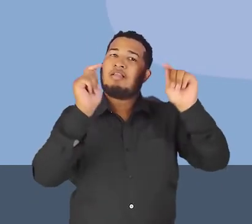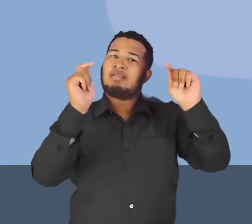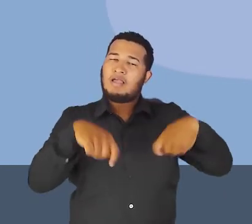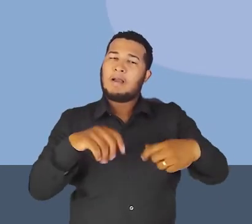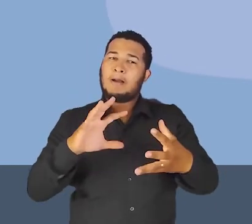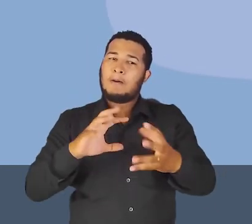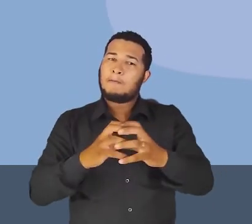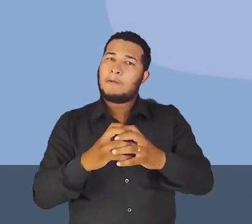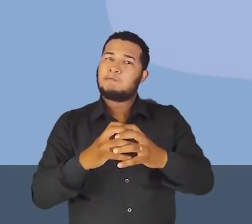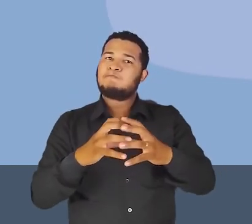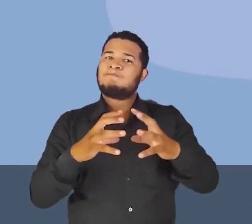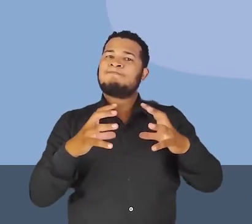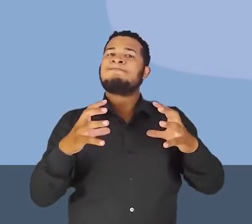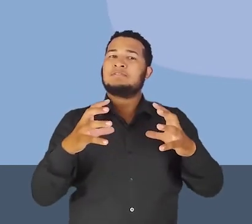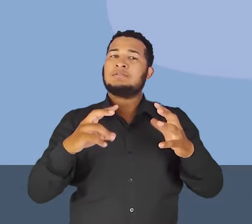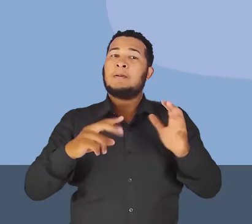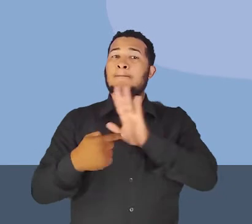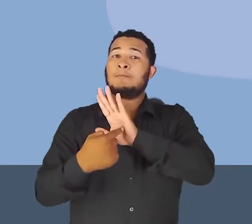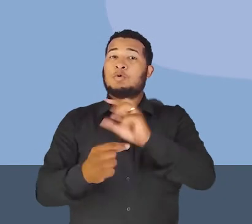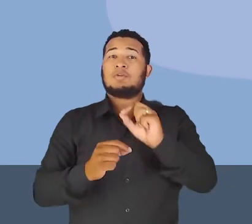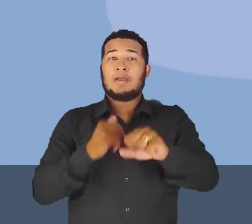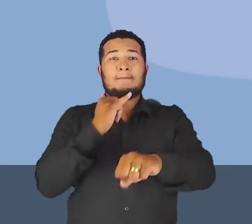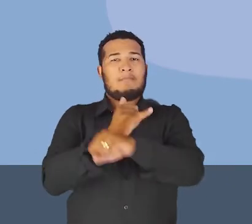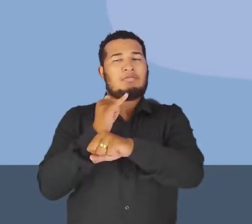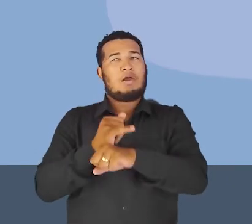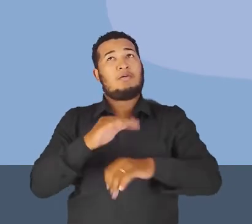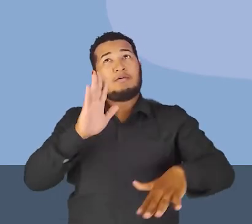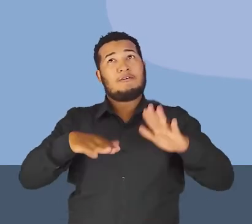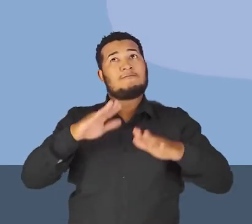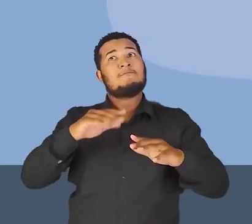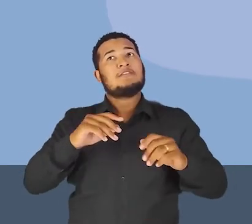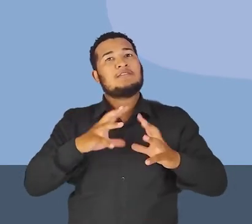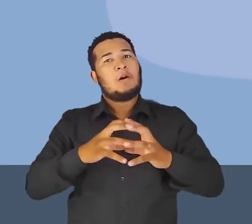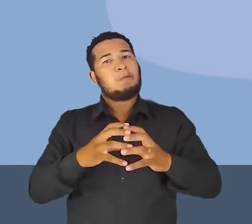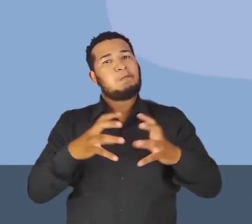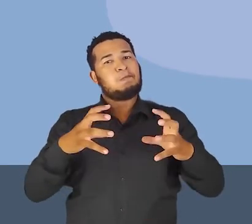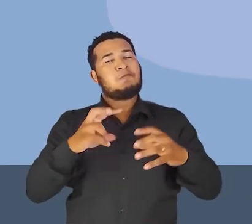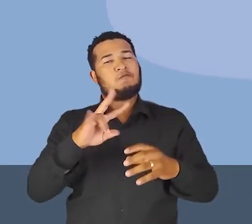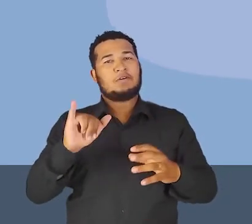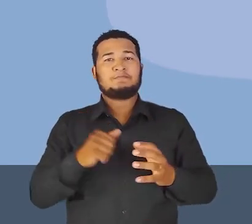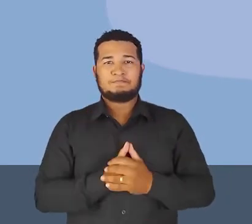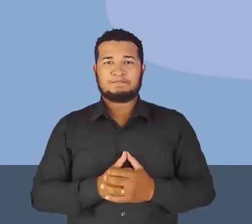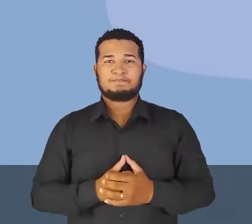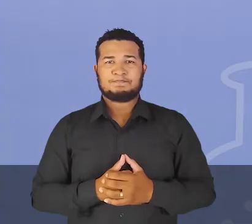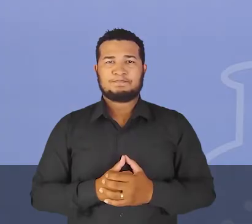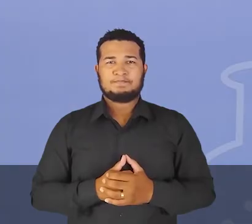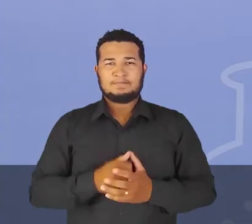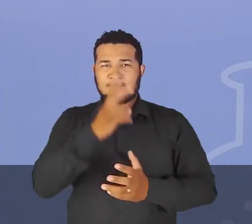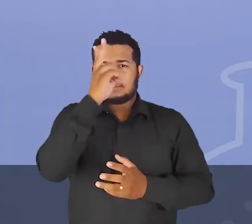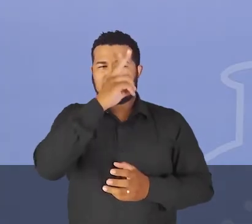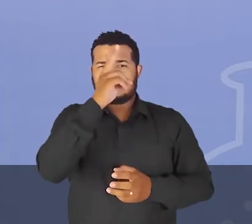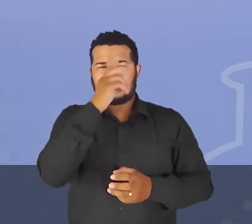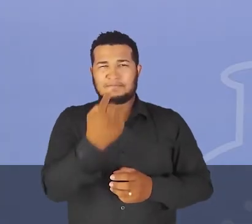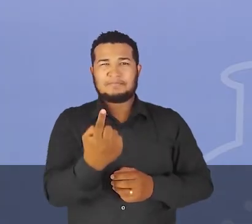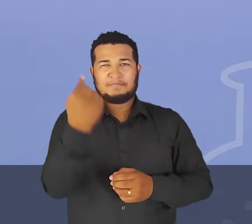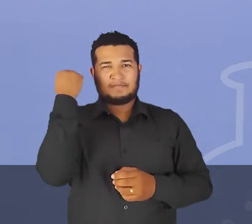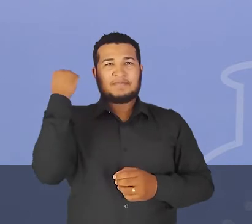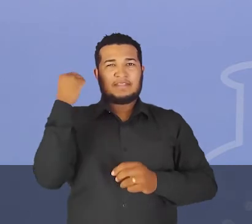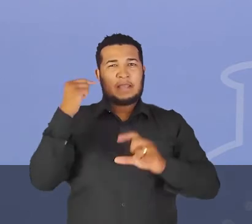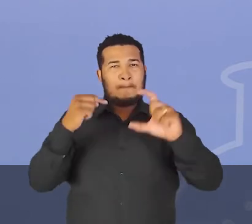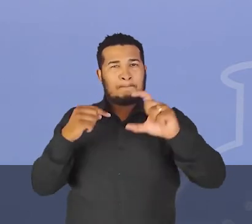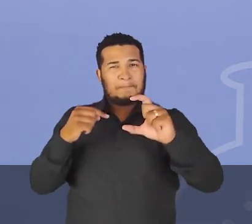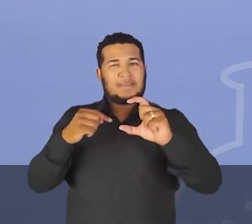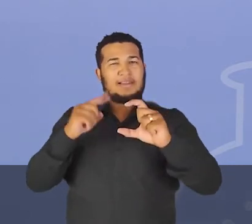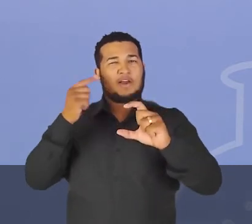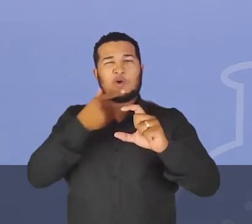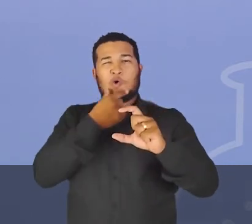mais baixos que indicam metais com tendência em sofrer oxidação. Então, olha aqui para mim, lembra da pilha de Daniel? Então,